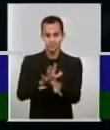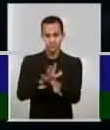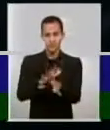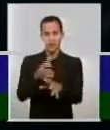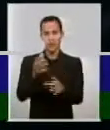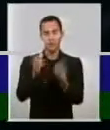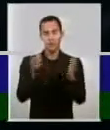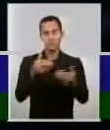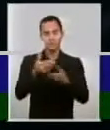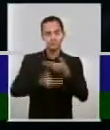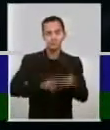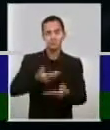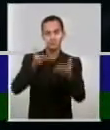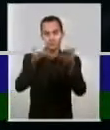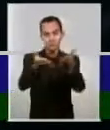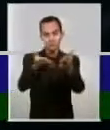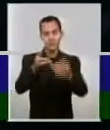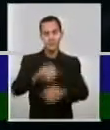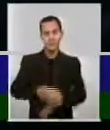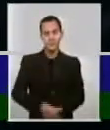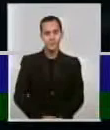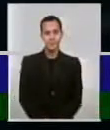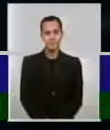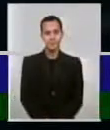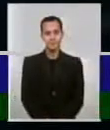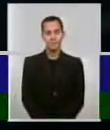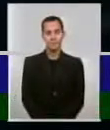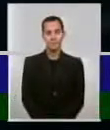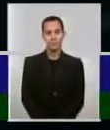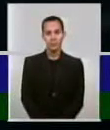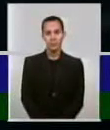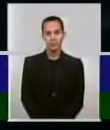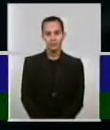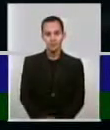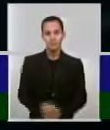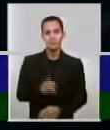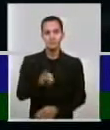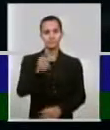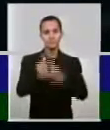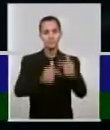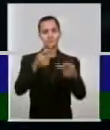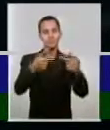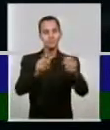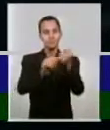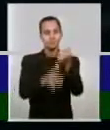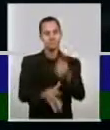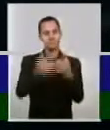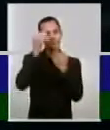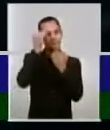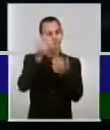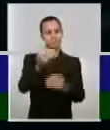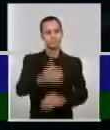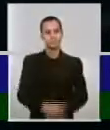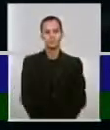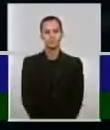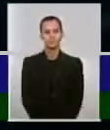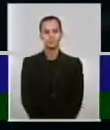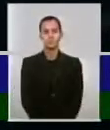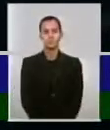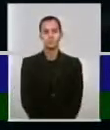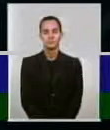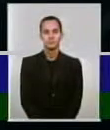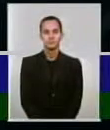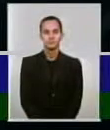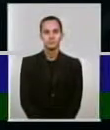mesmos, passa a Vossa Excelência a palavra na continuidade dos trabalhos da mesa diretora. Assim, agradeço.